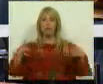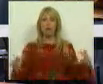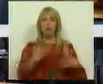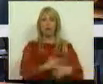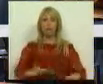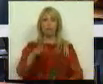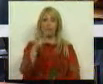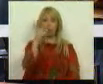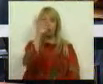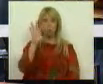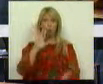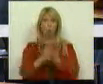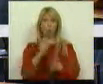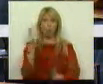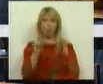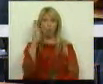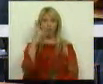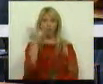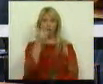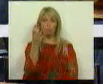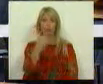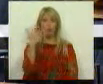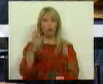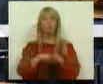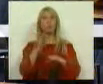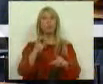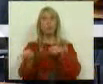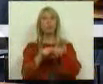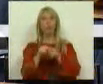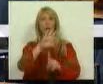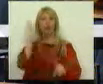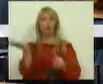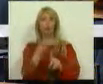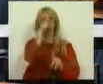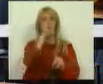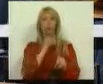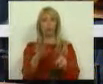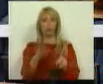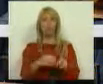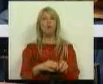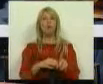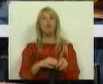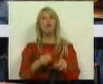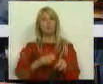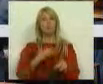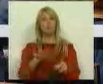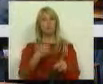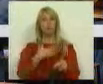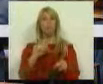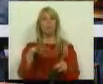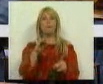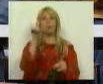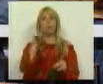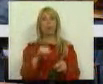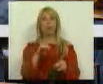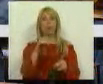no último trimestre de 2011, fruto de políticas de austeridade deste Governo, que muito preocupa o Partido Socialista e os portugueses, se associa